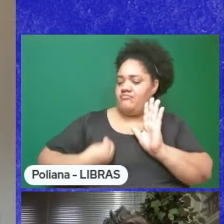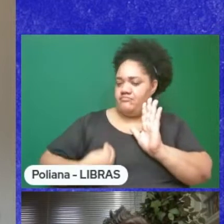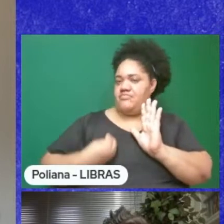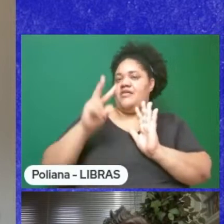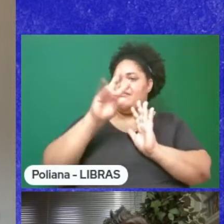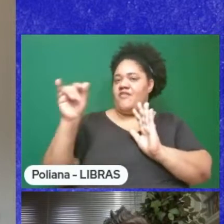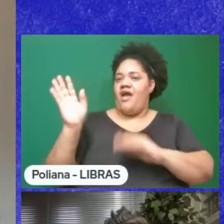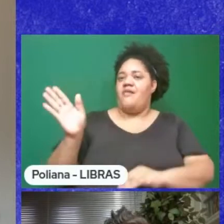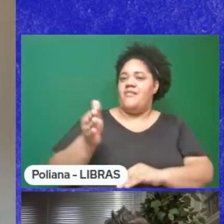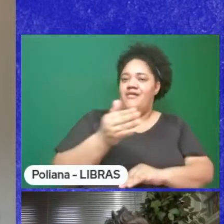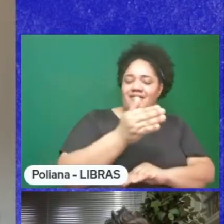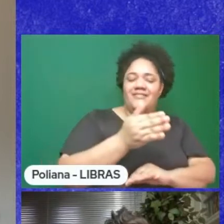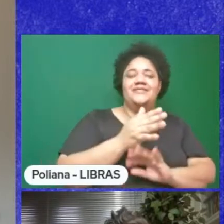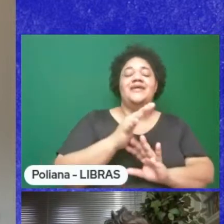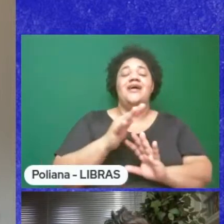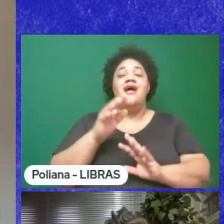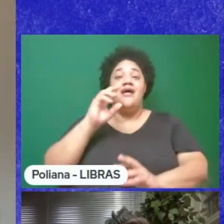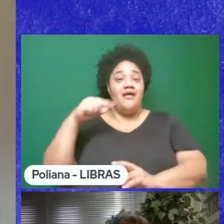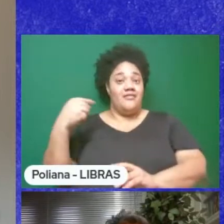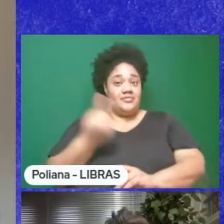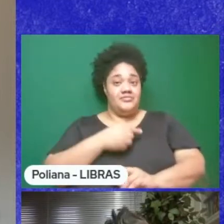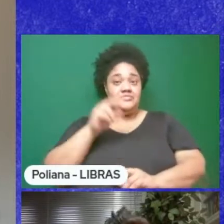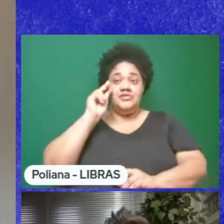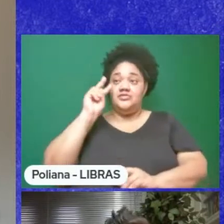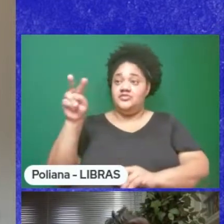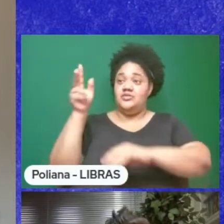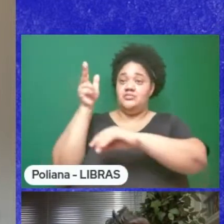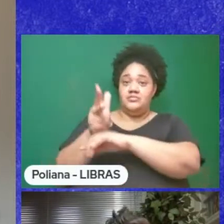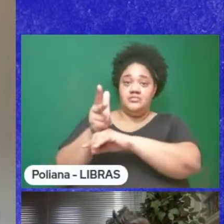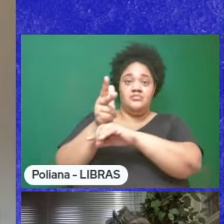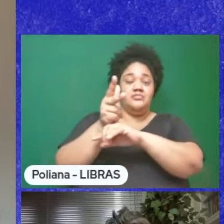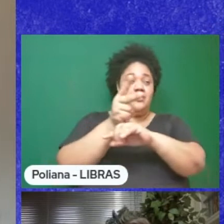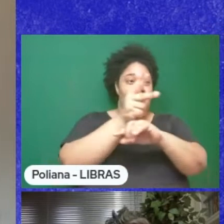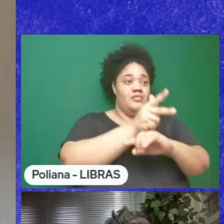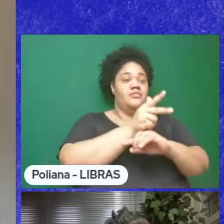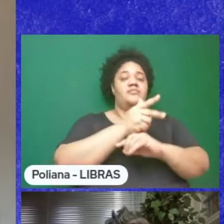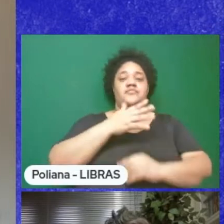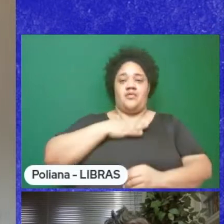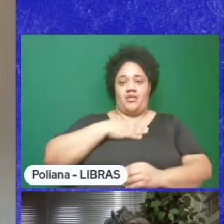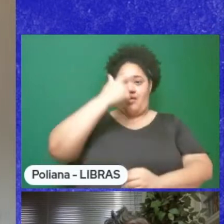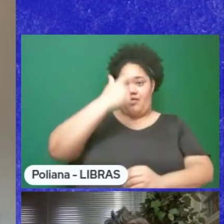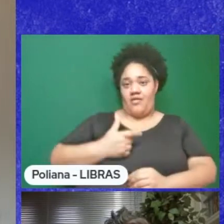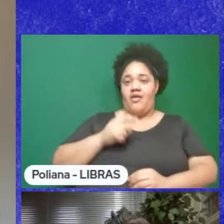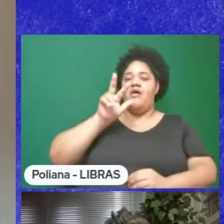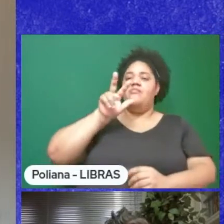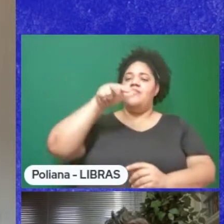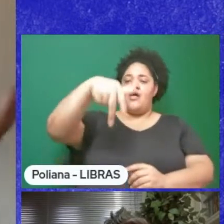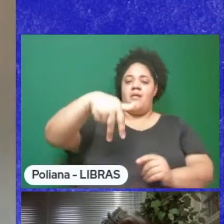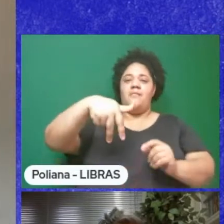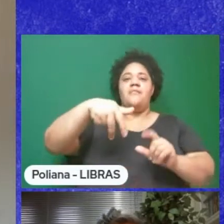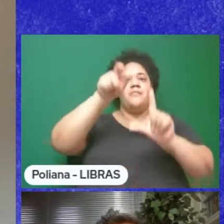baleia, a gente filma vendo mesmo. Quem está interpretando, no caso eu, fui a personagem